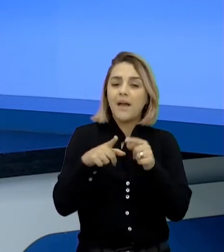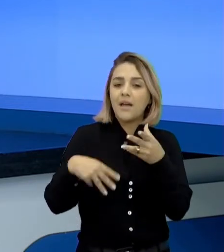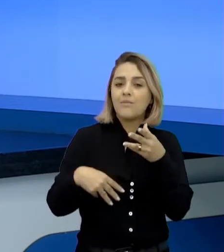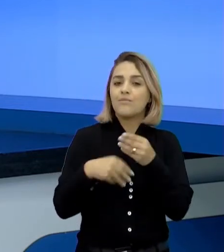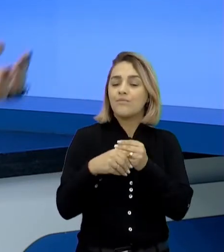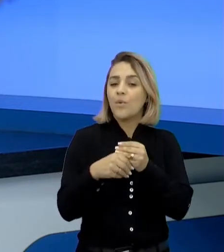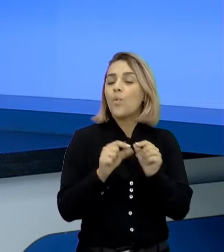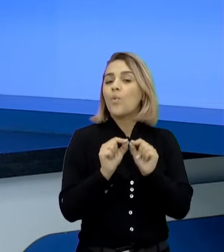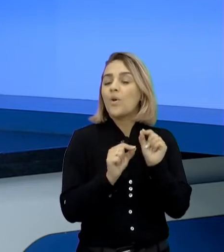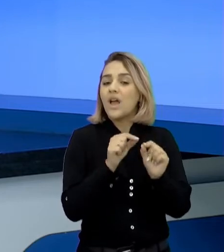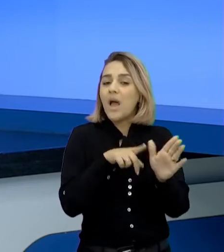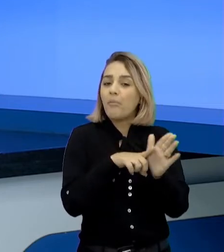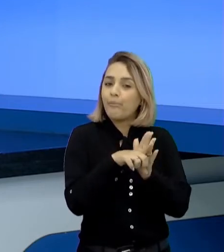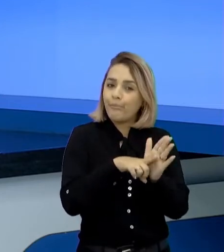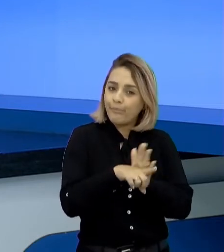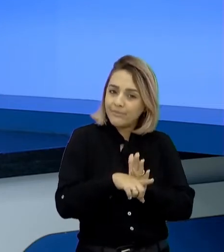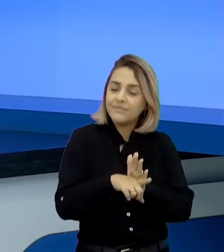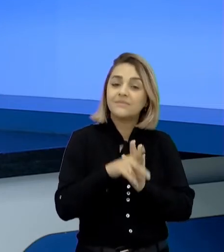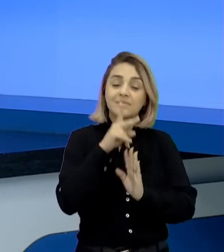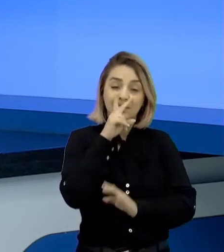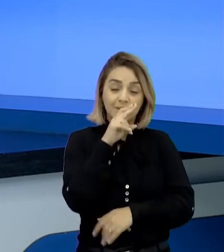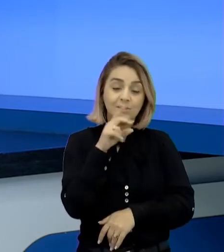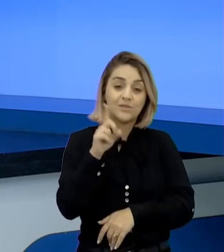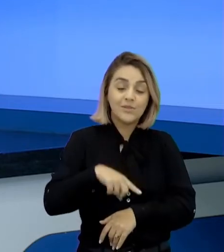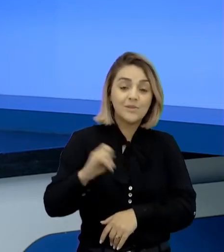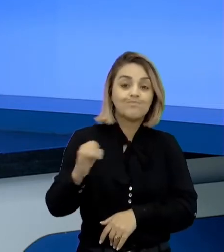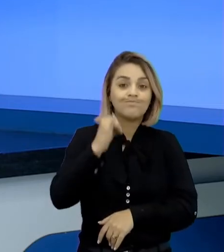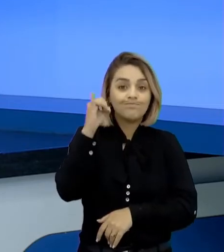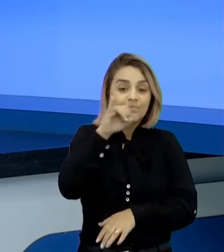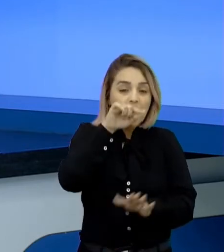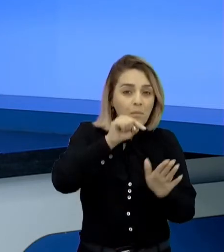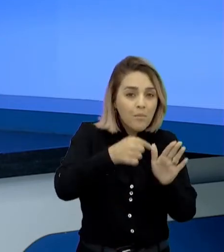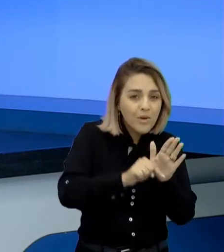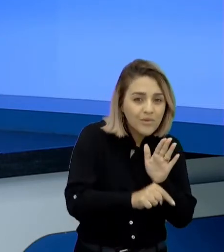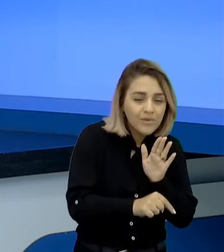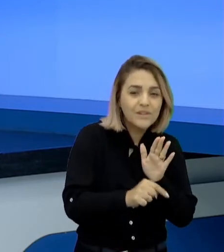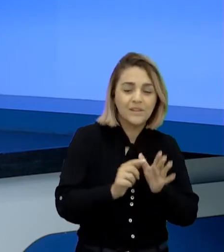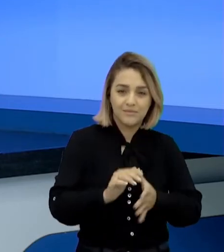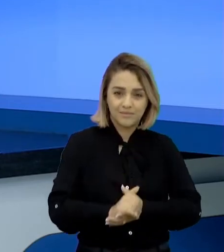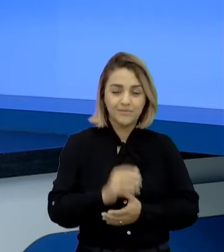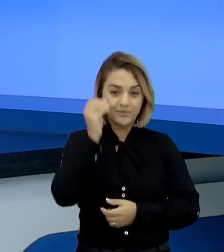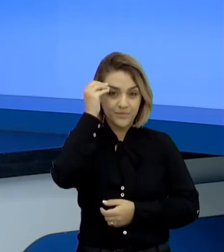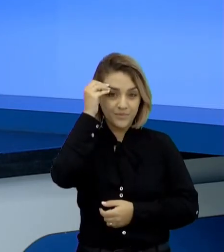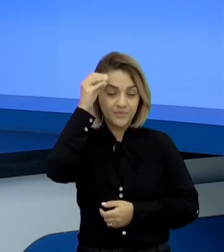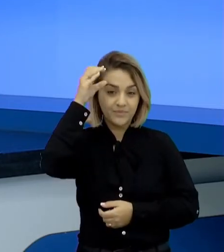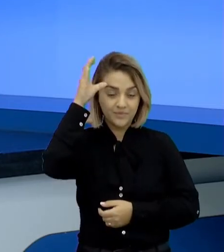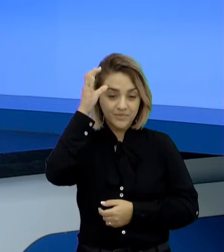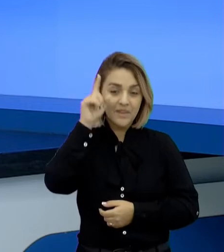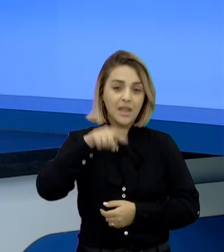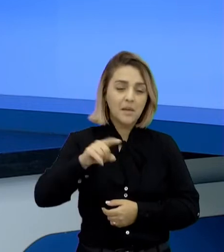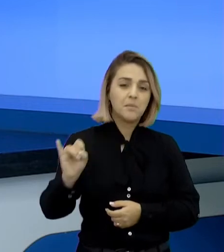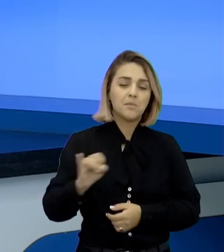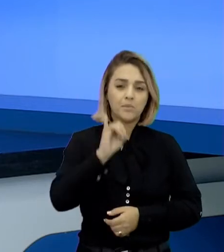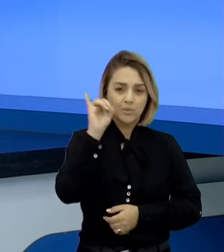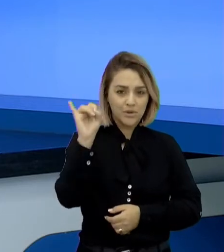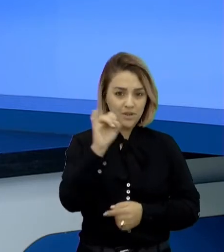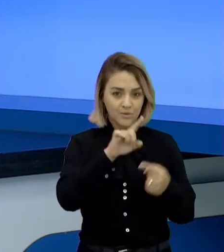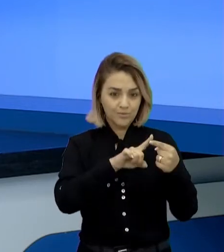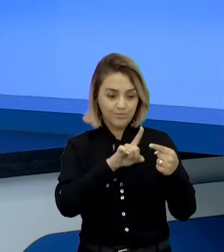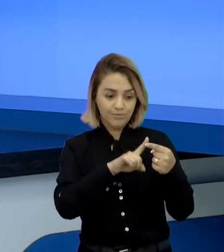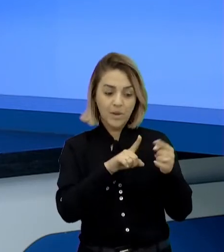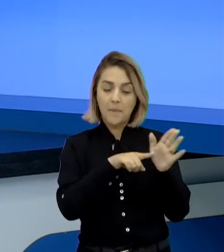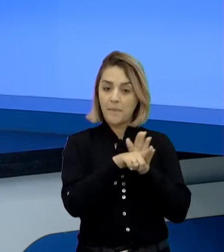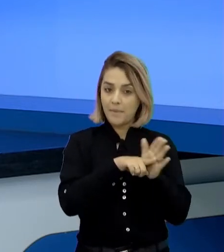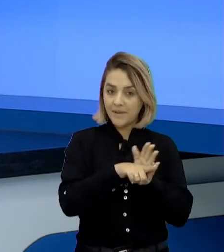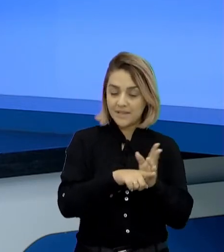da pesquisa. É que isso já faz parte do aprofundamento, na verdade, né? Então, super importante a pesquisa e